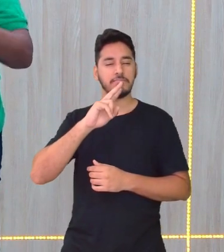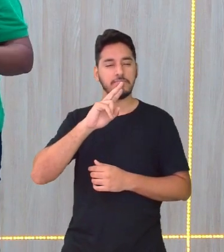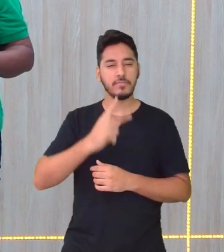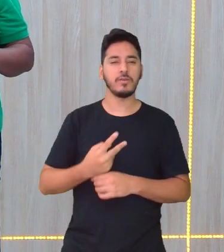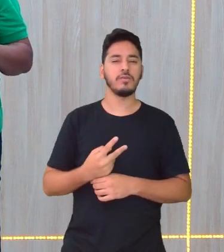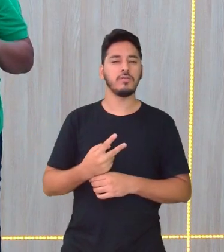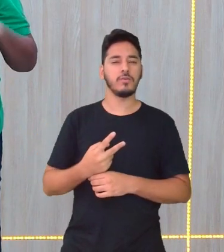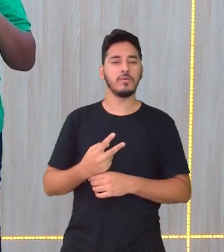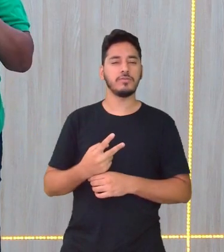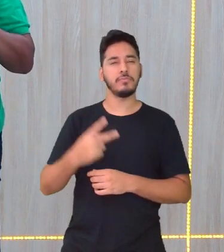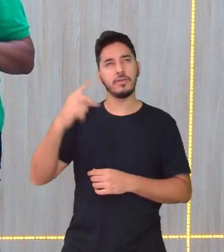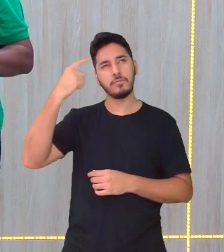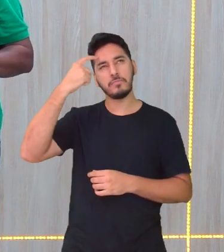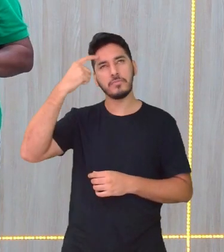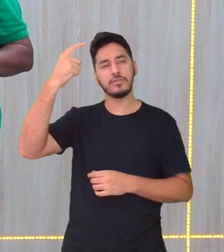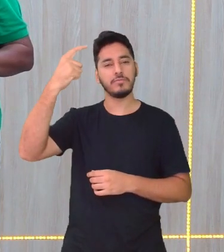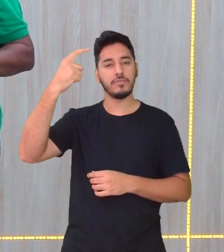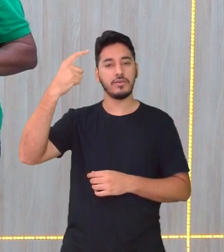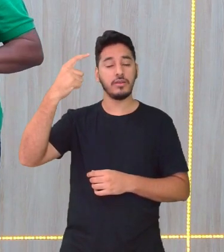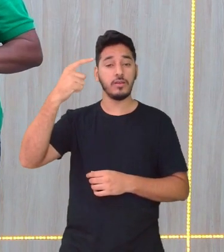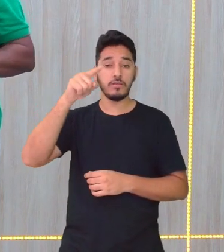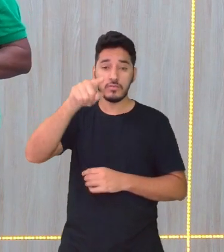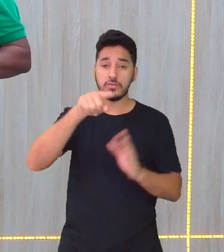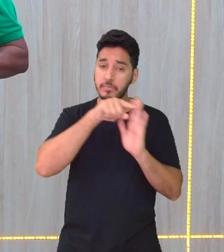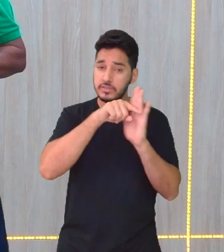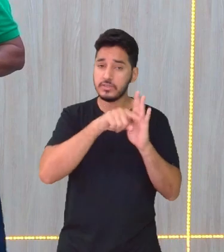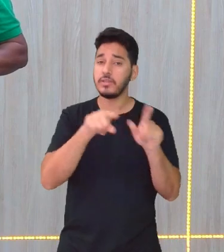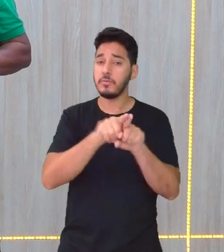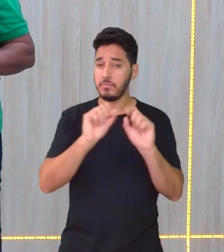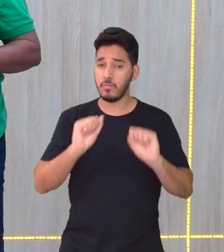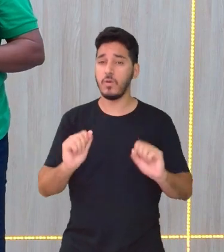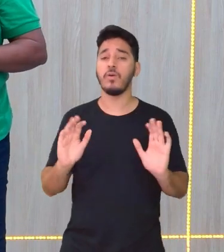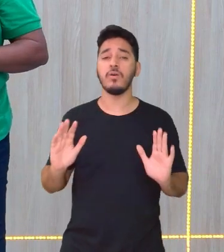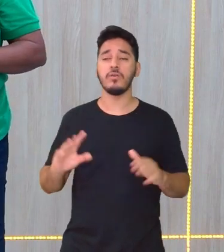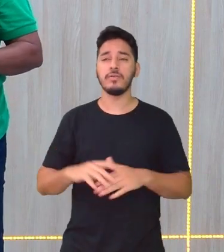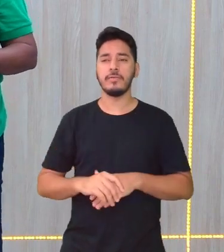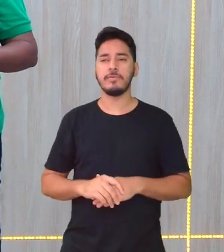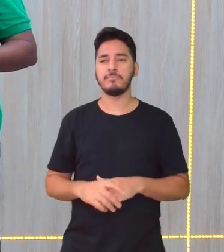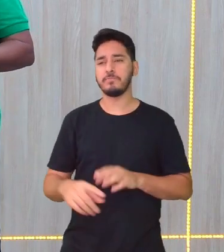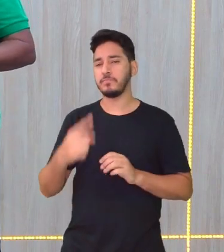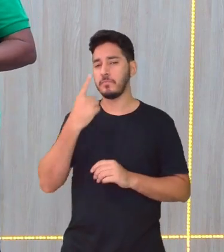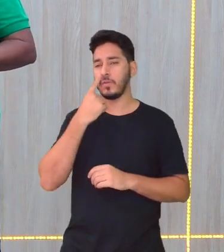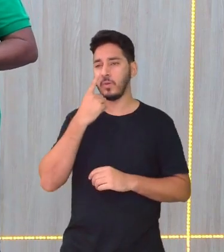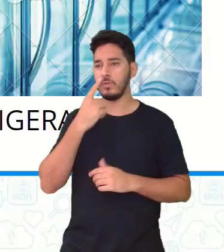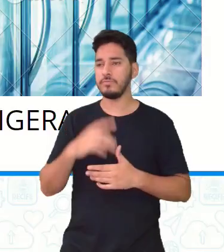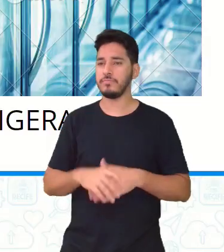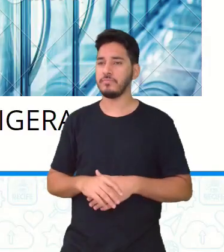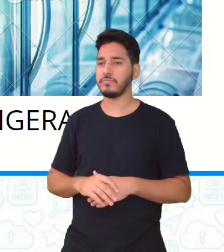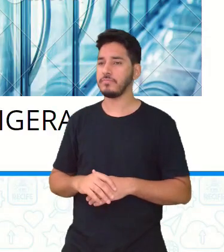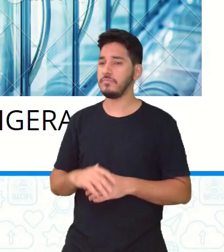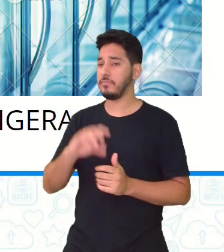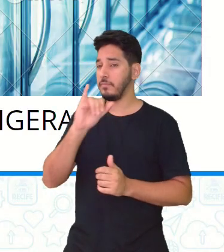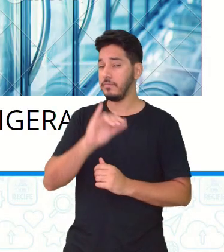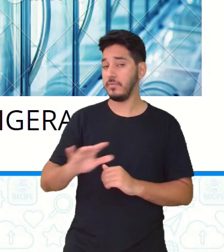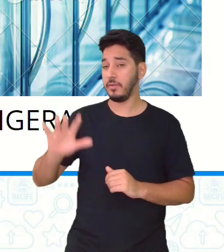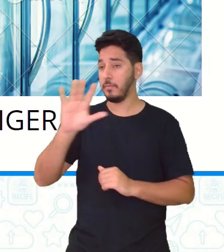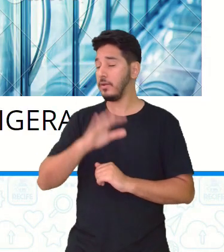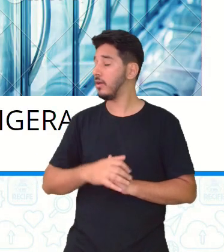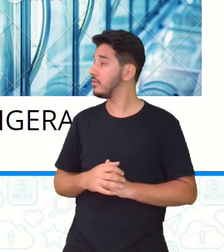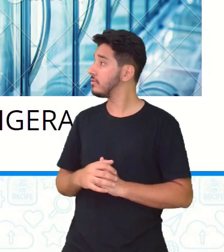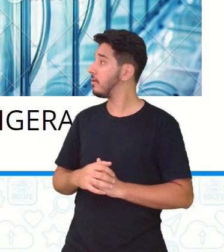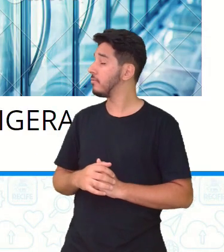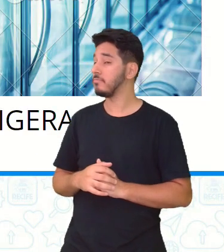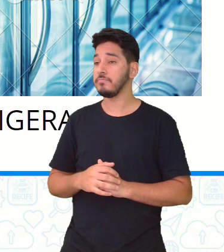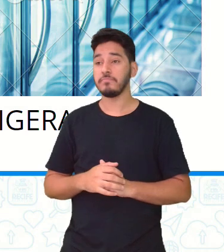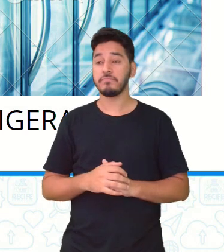também de pesquisa. Aproveita para pesquisar aí na internet como era isso, tá? Olha só, nesta imagem Eu